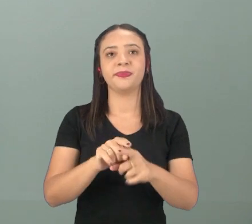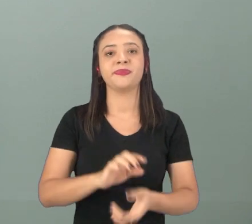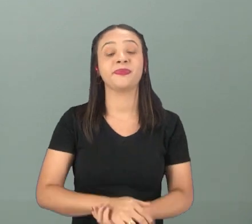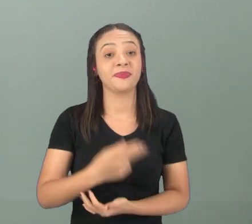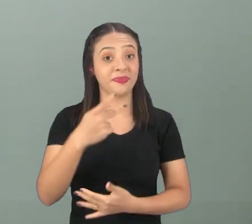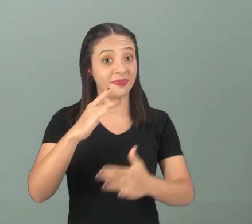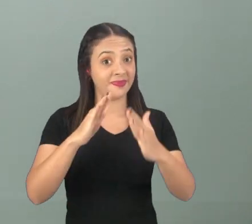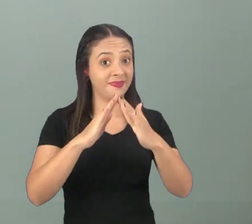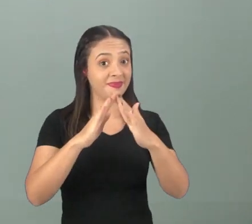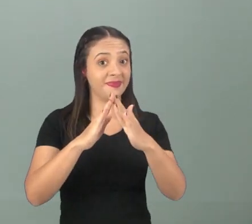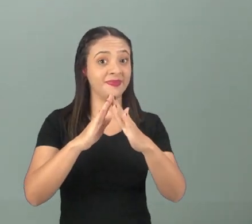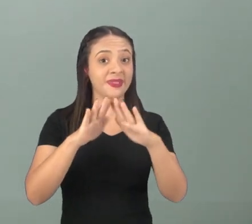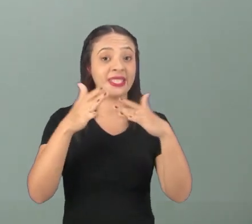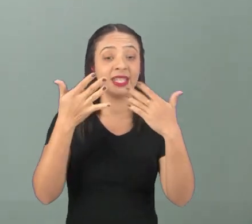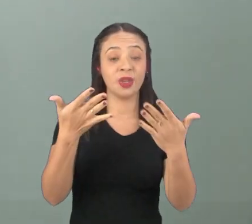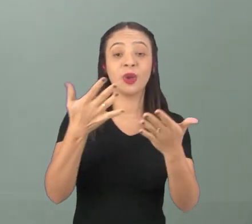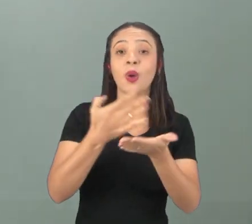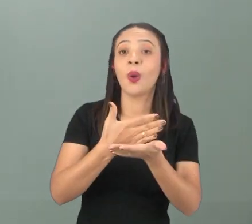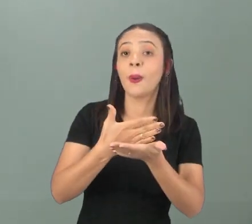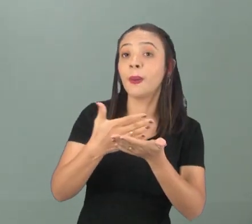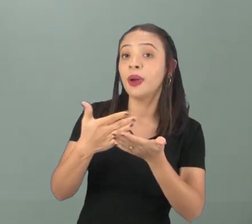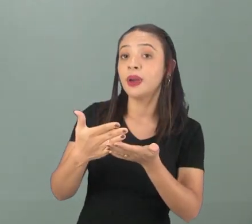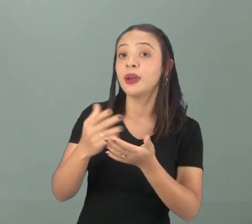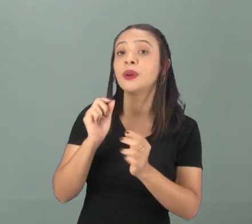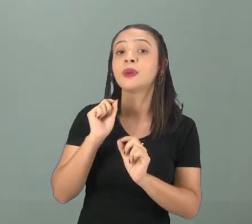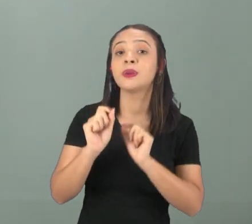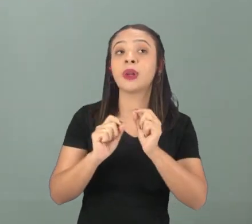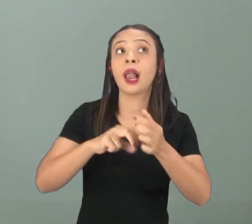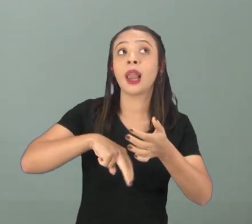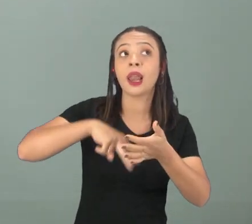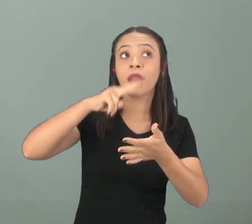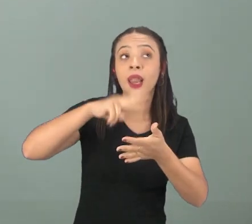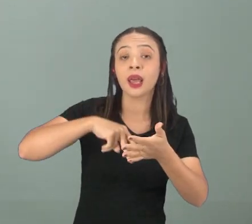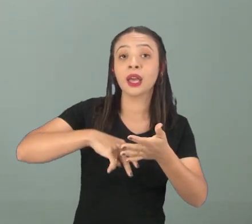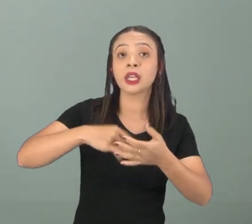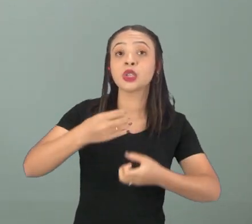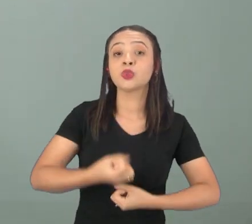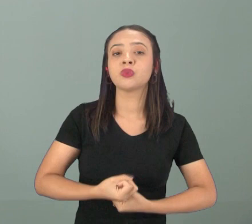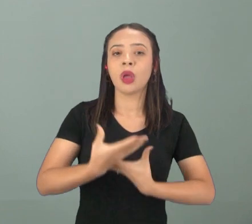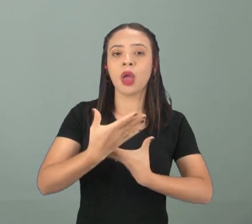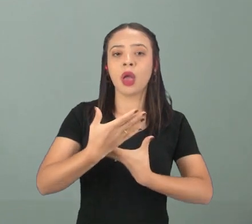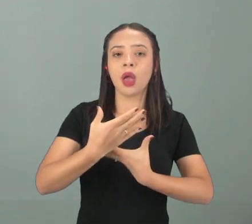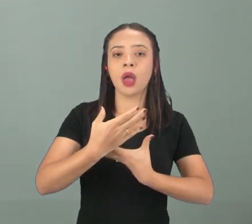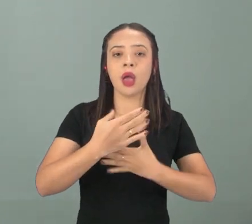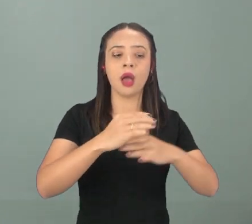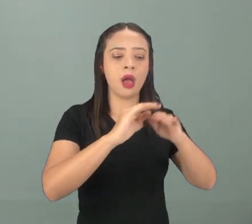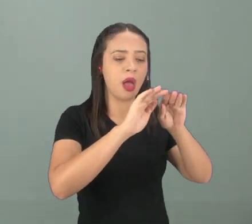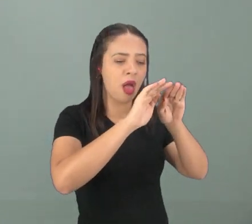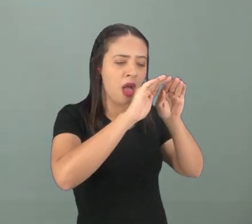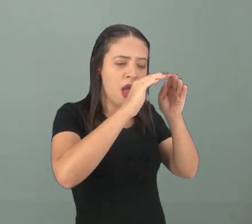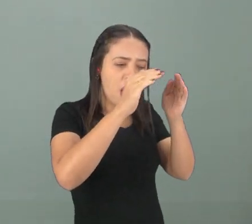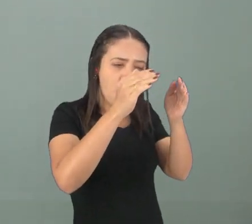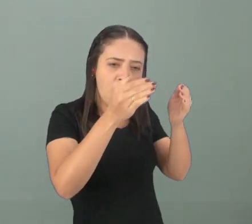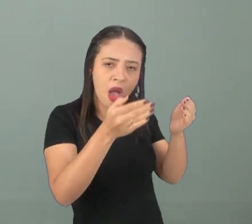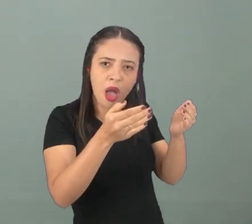Na sua casa. A gente vai iniciar com a leitura desse poema aqui, Caverna, da